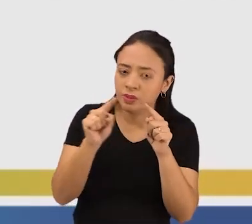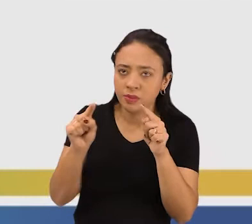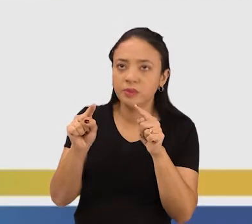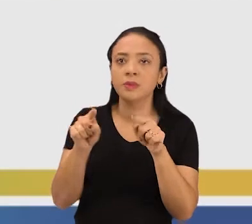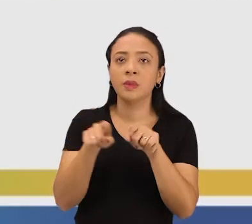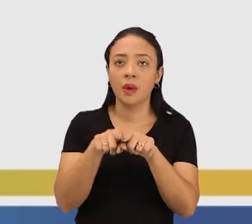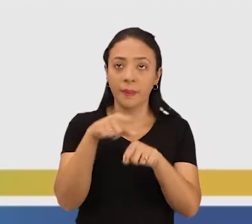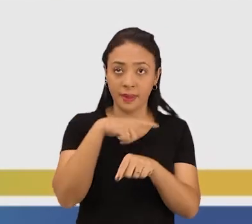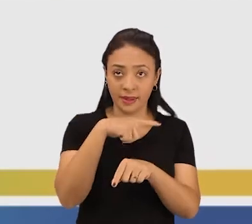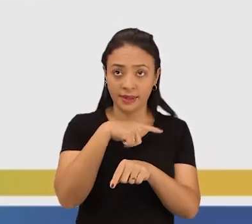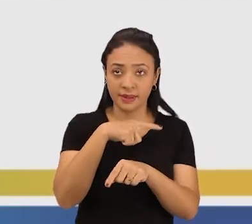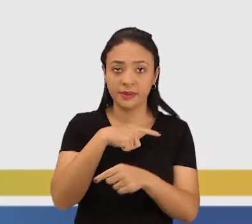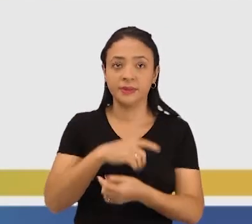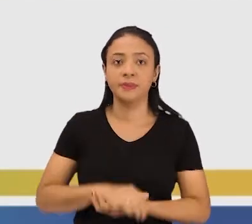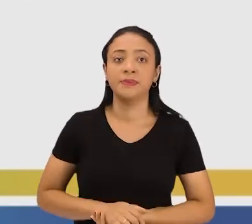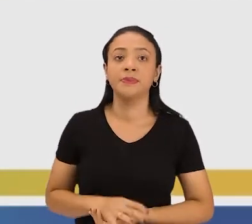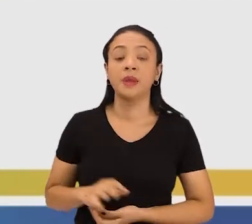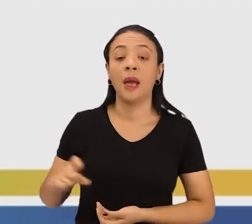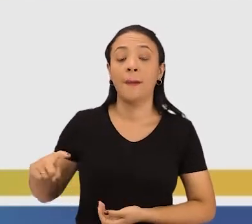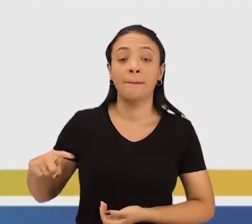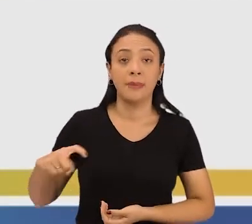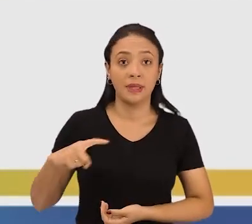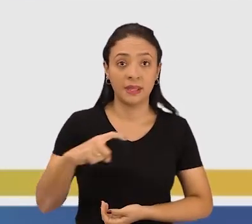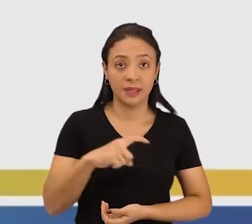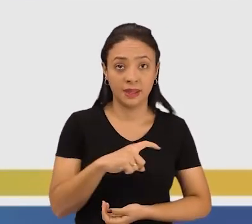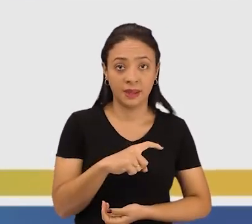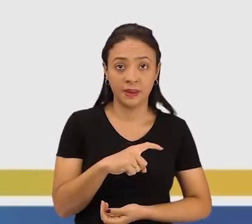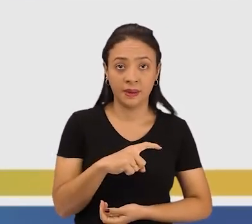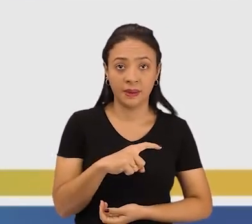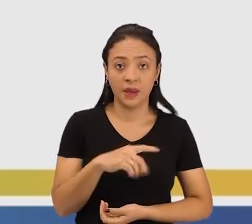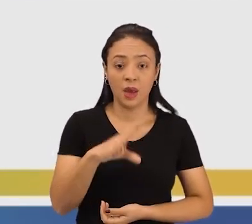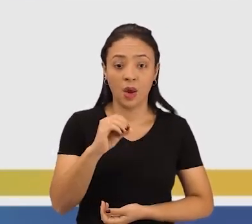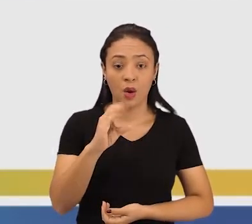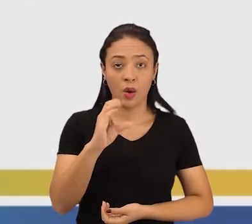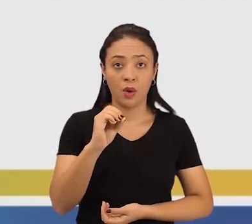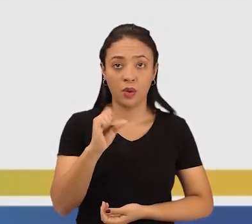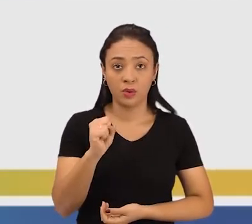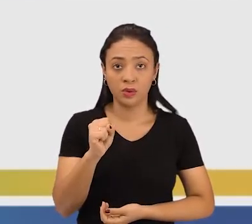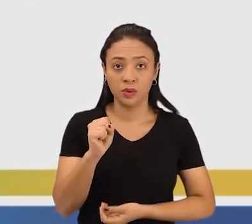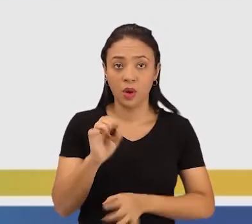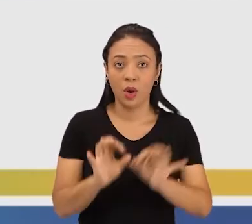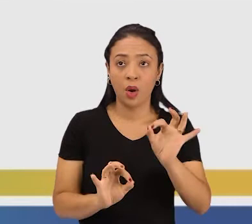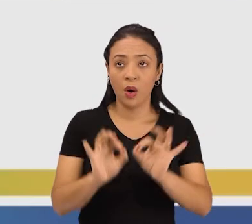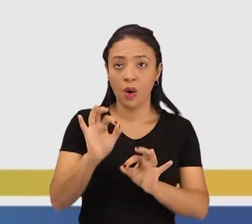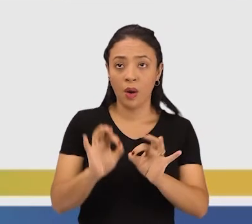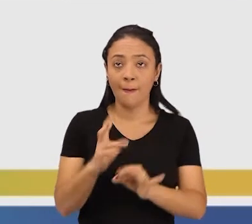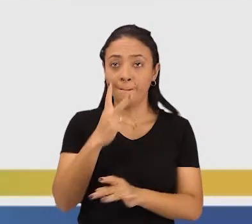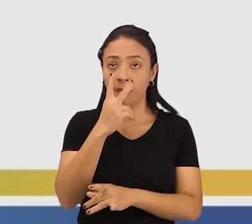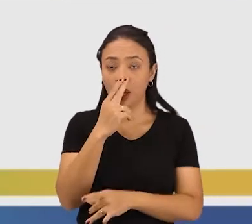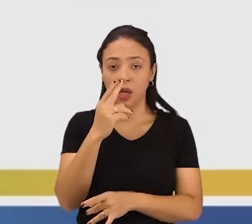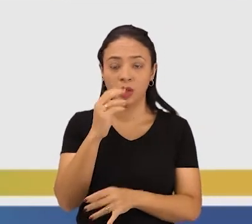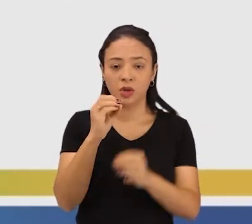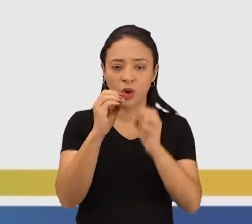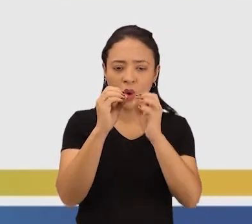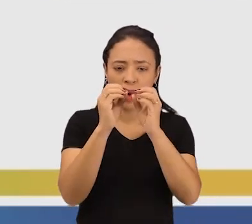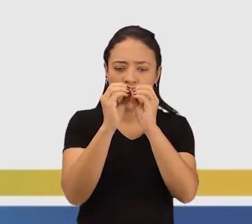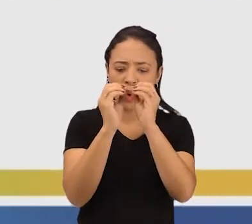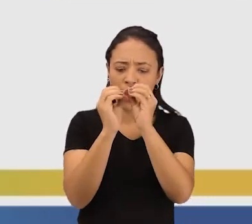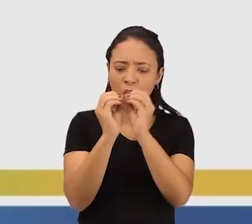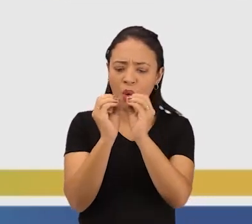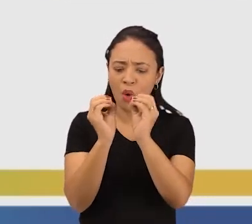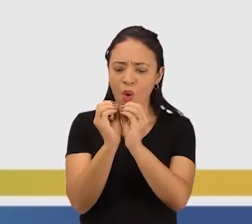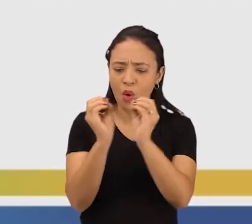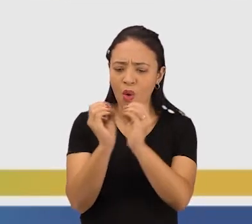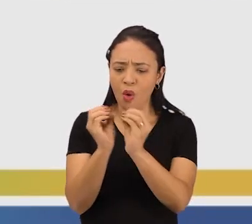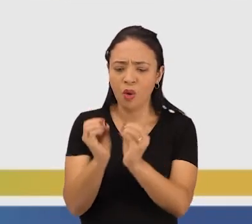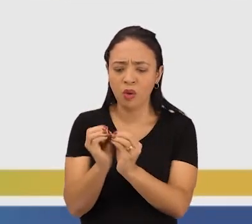Temos também as bactérias que têm um formato de cocos reunidos em forma de cacho, como se fosse um cacho de uva, que são